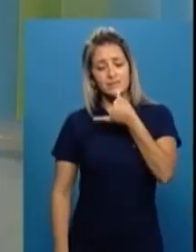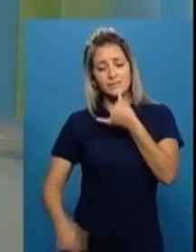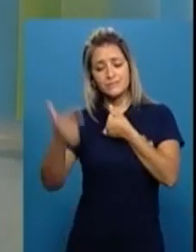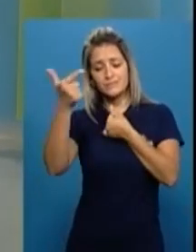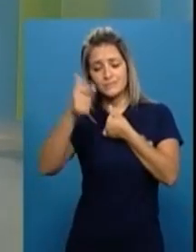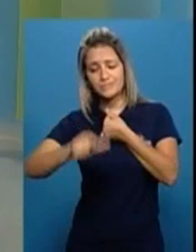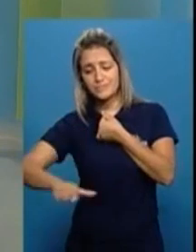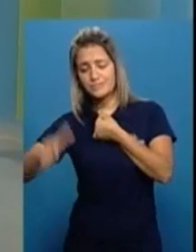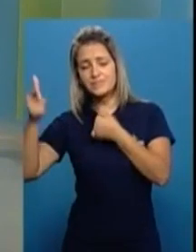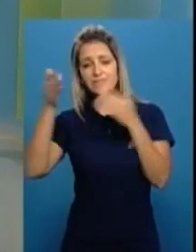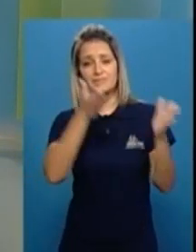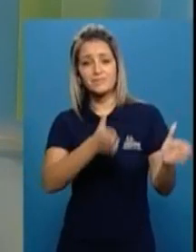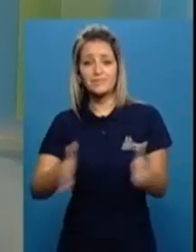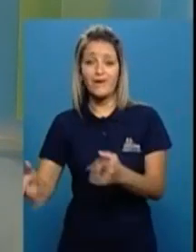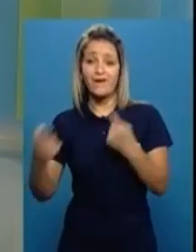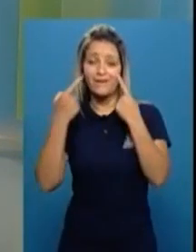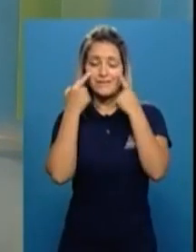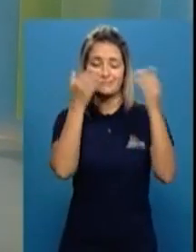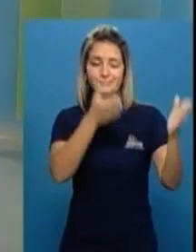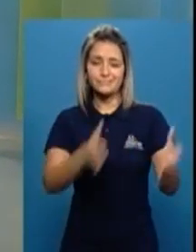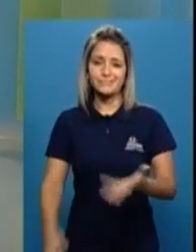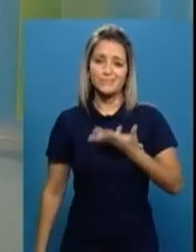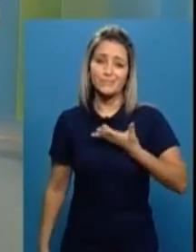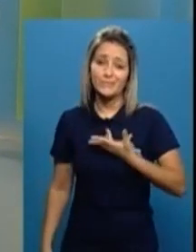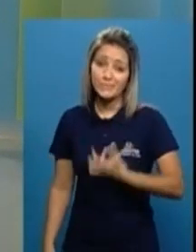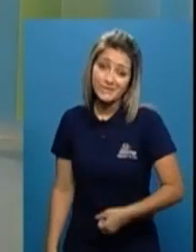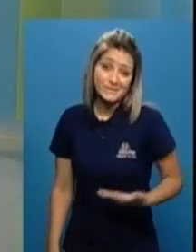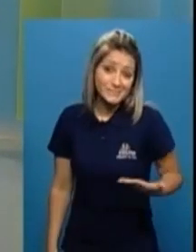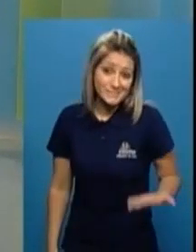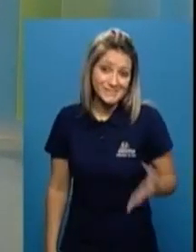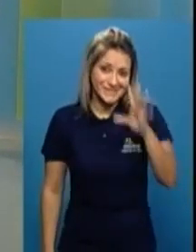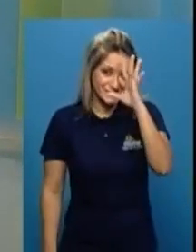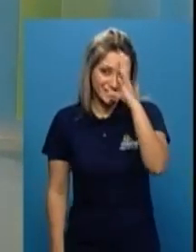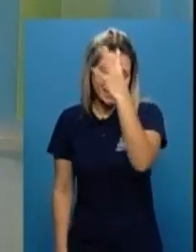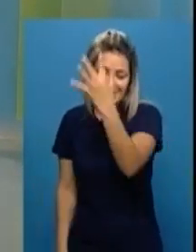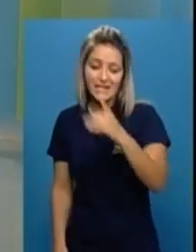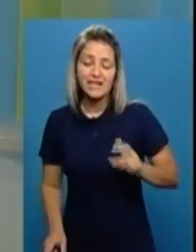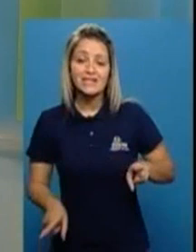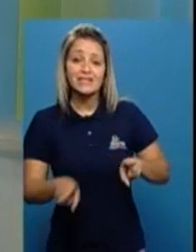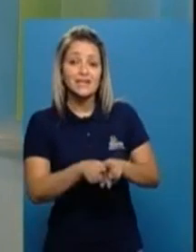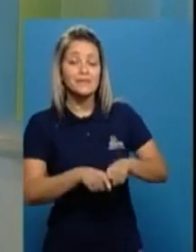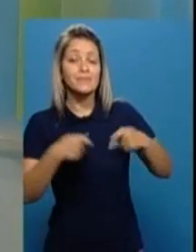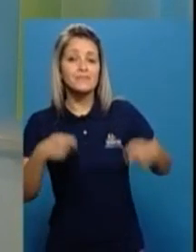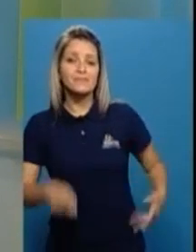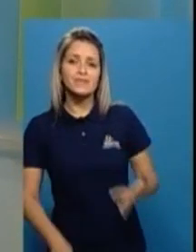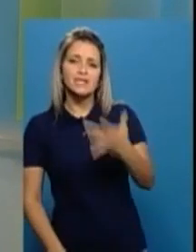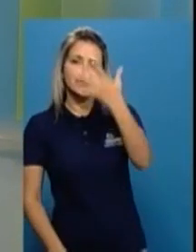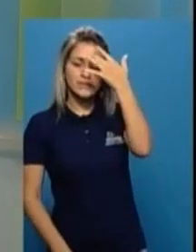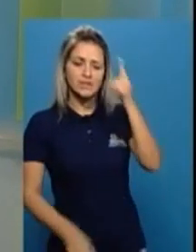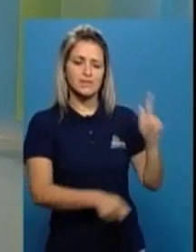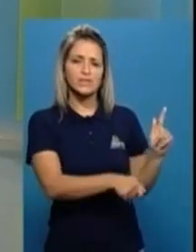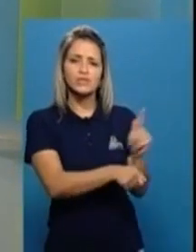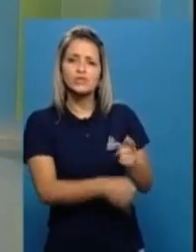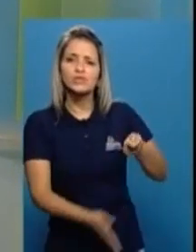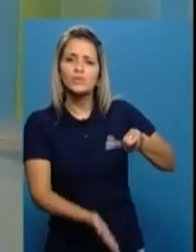e aí acaba cansando as pessoas. Existe uma tendência também a uma supervisão mais autoritária, onde o gestor está